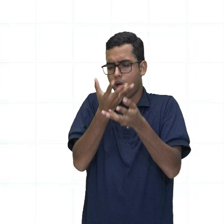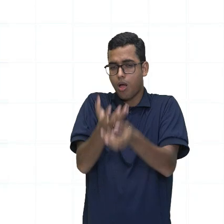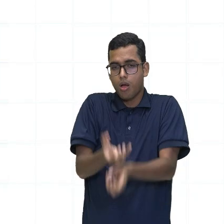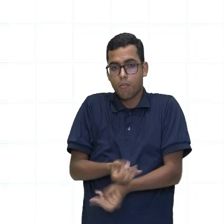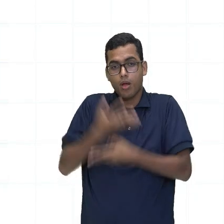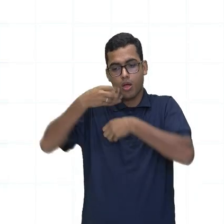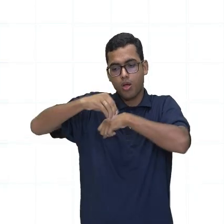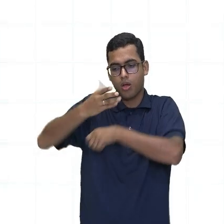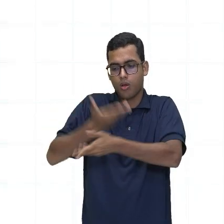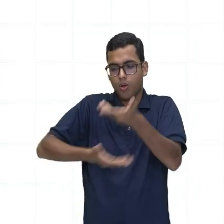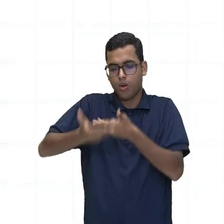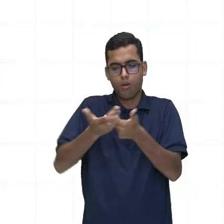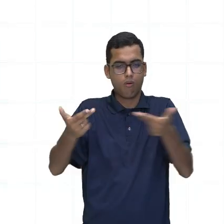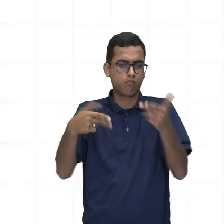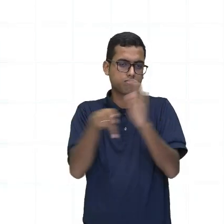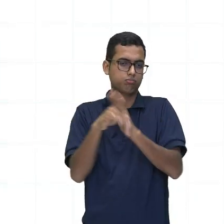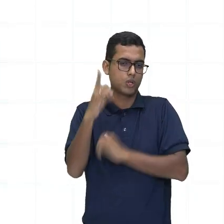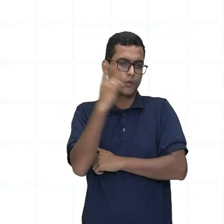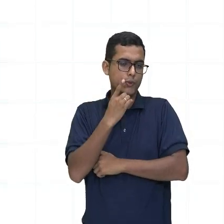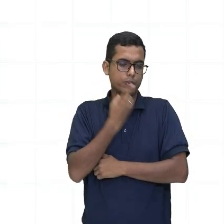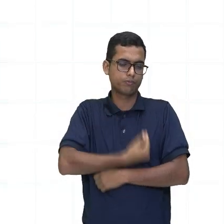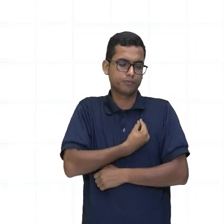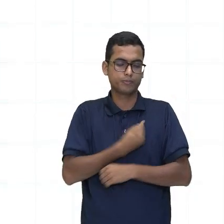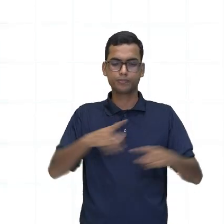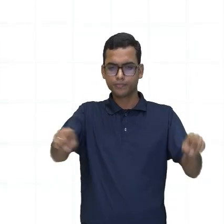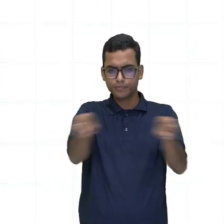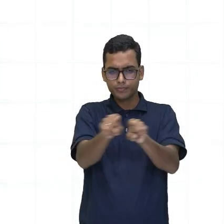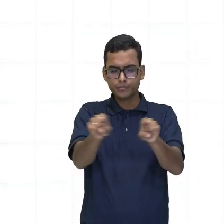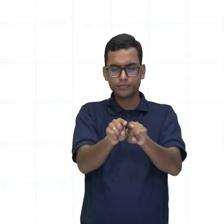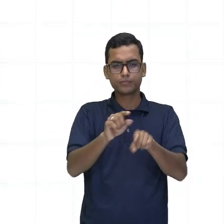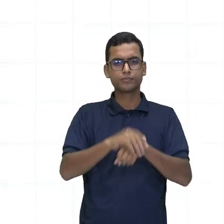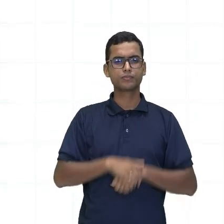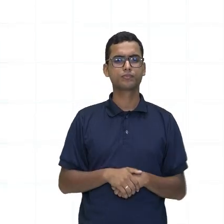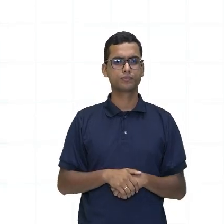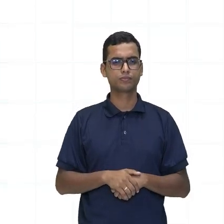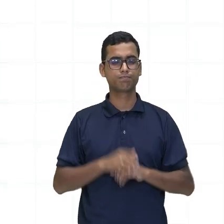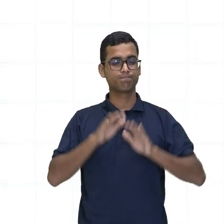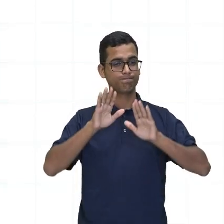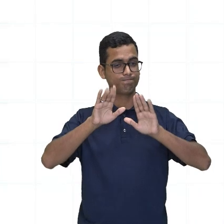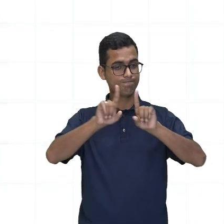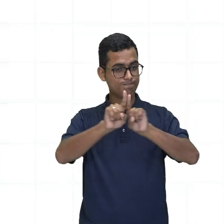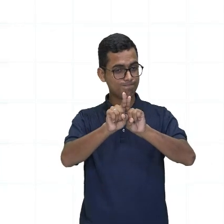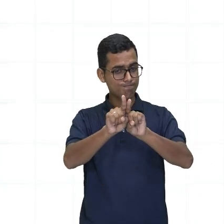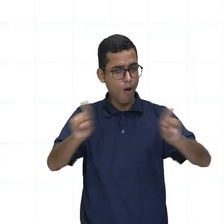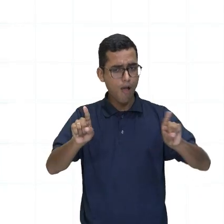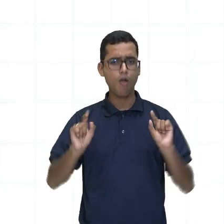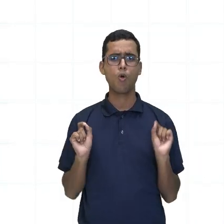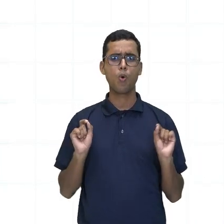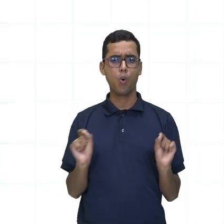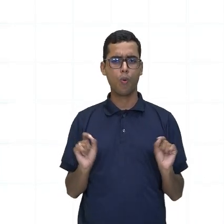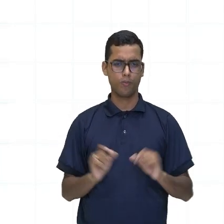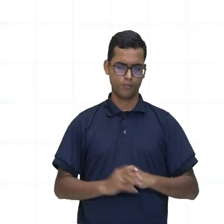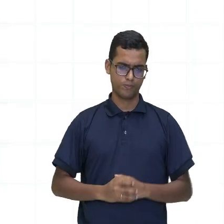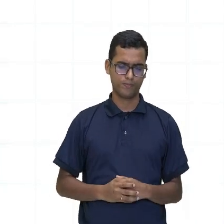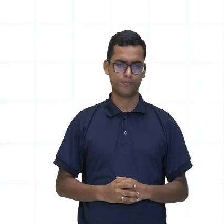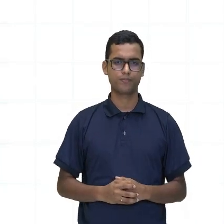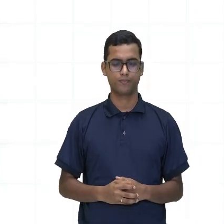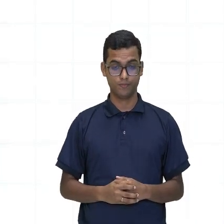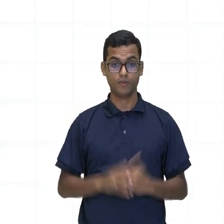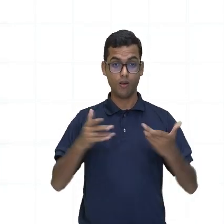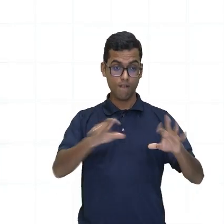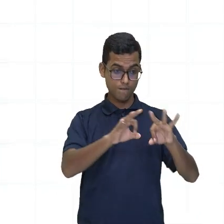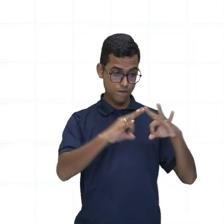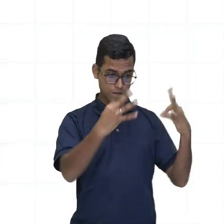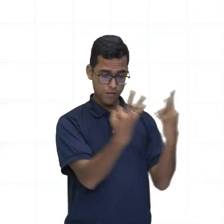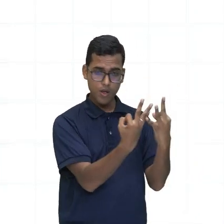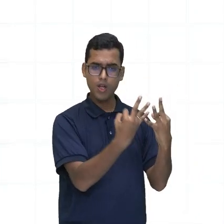palavra though aí, né? Está dizendo in reality, though, mas na verdade, na realidade, né? As famílias,